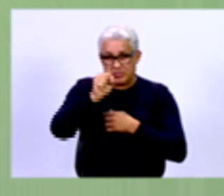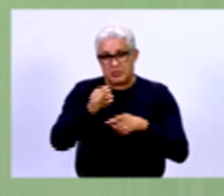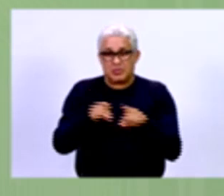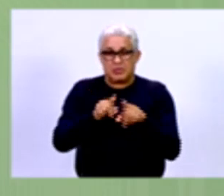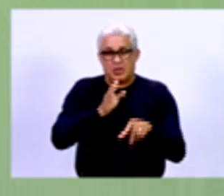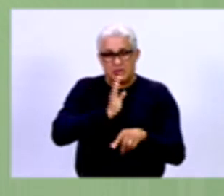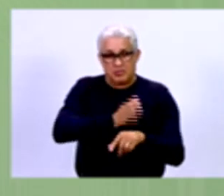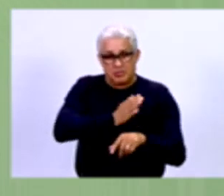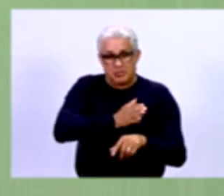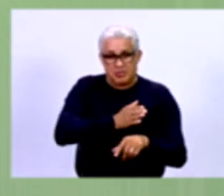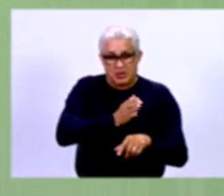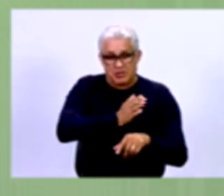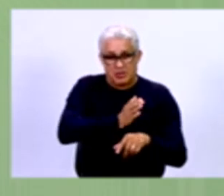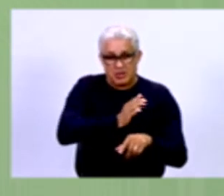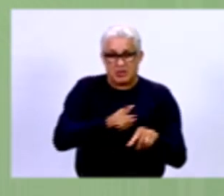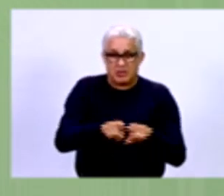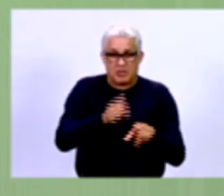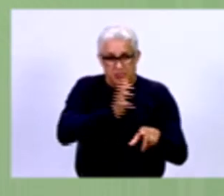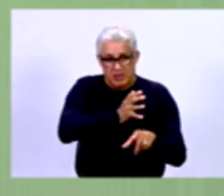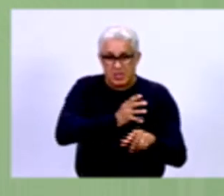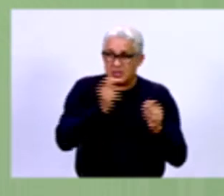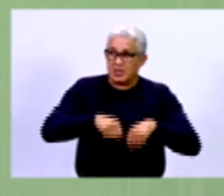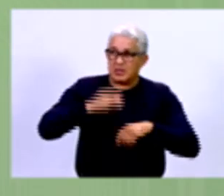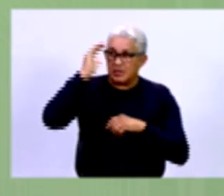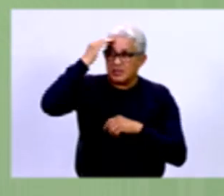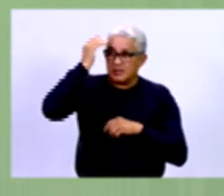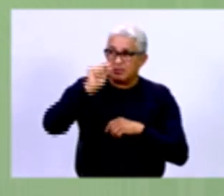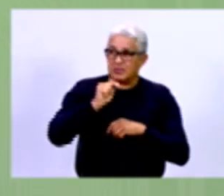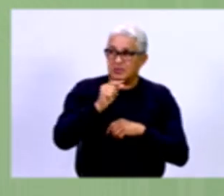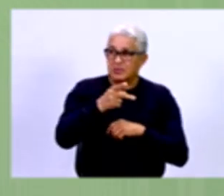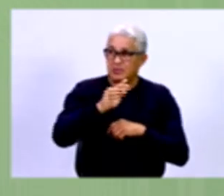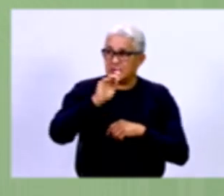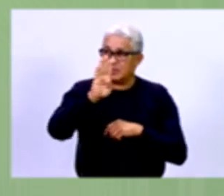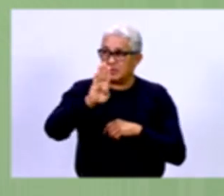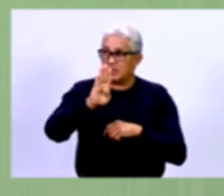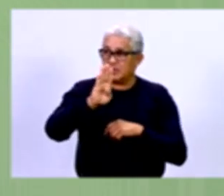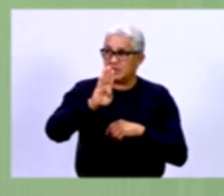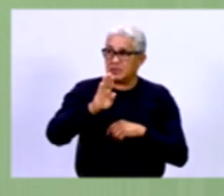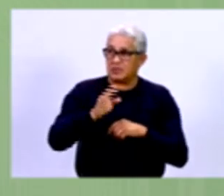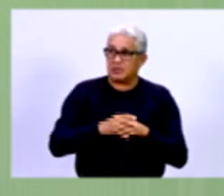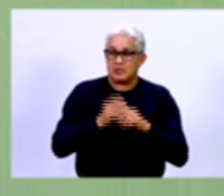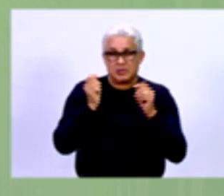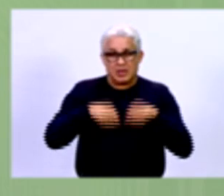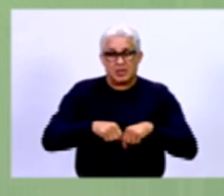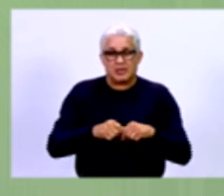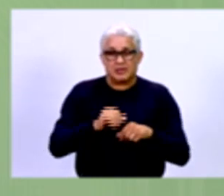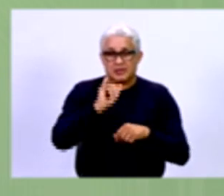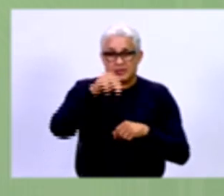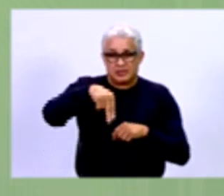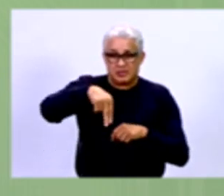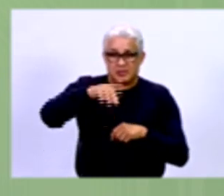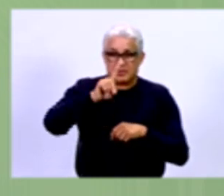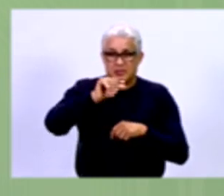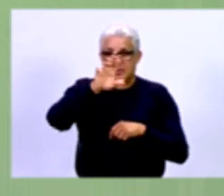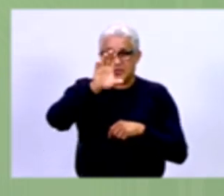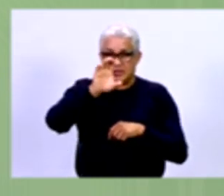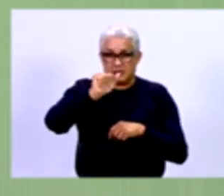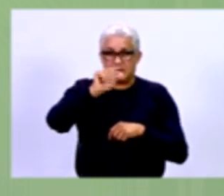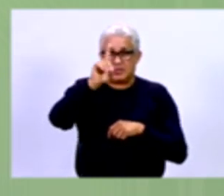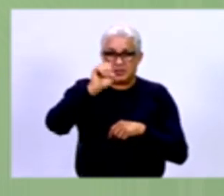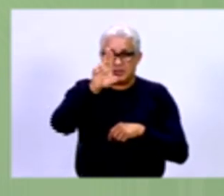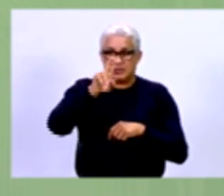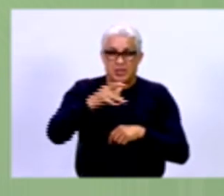riquezas, por isso é muito bom compreender que o PIB é um grande indicador para nós entendermos a saúde da nossa